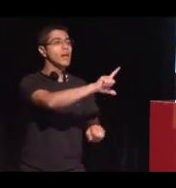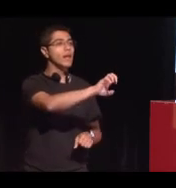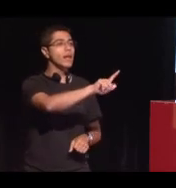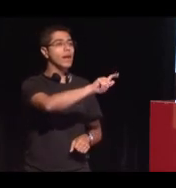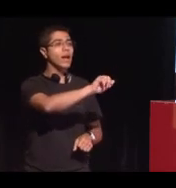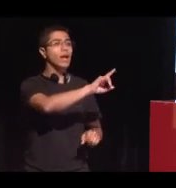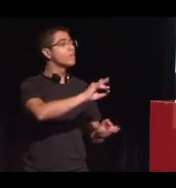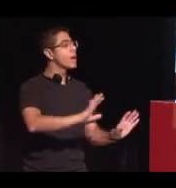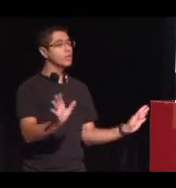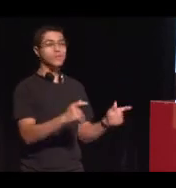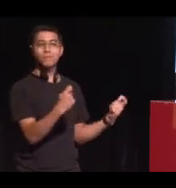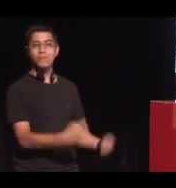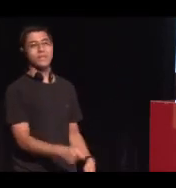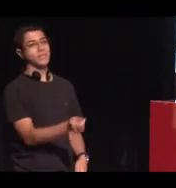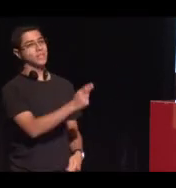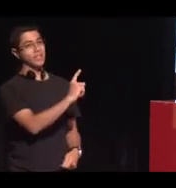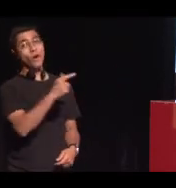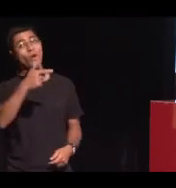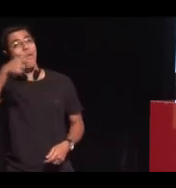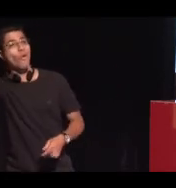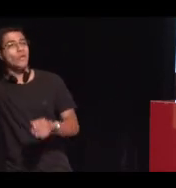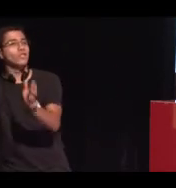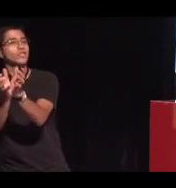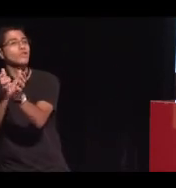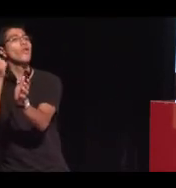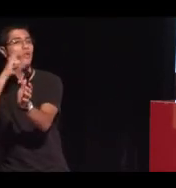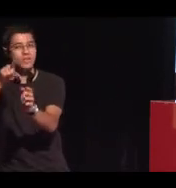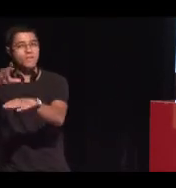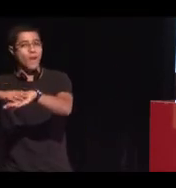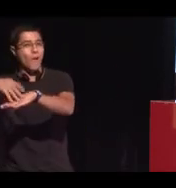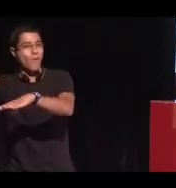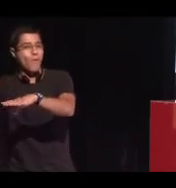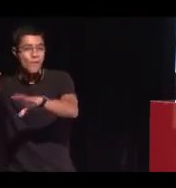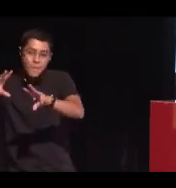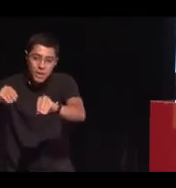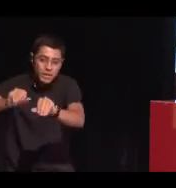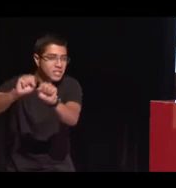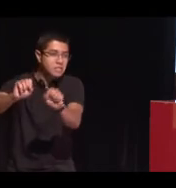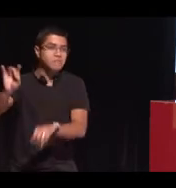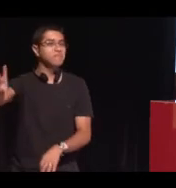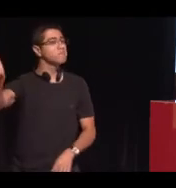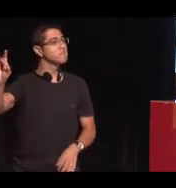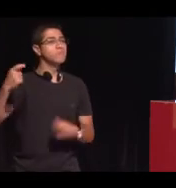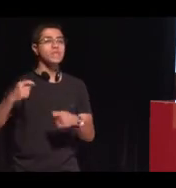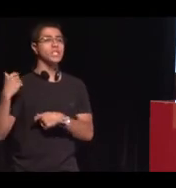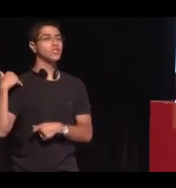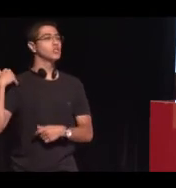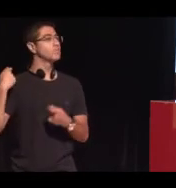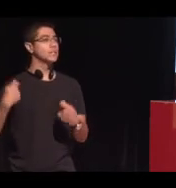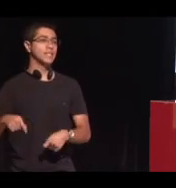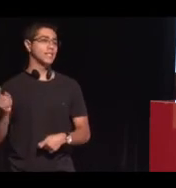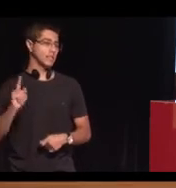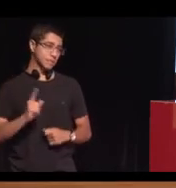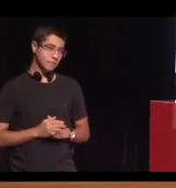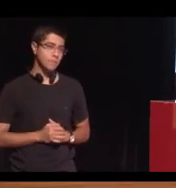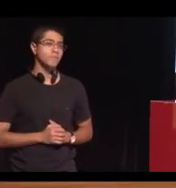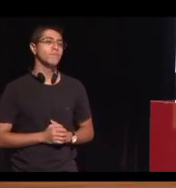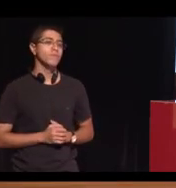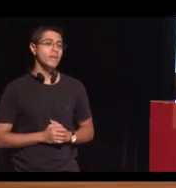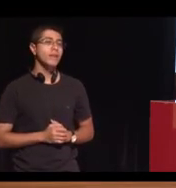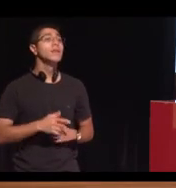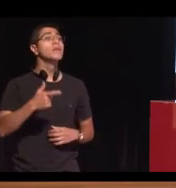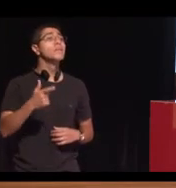sistema sem ter que chamar a gente, né, para mexer no legado de novo. A qualidade que a gente,